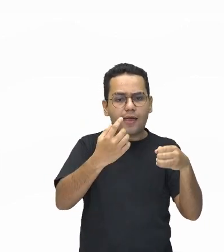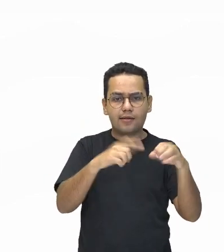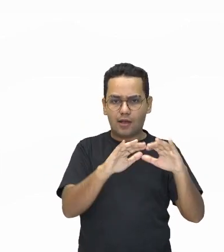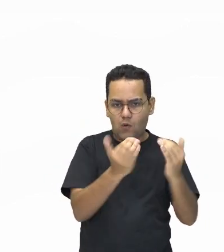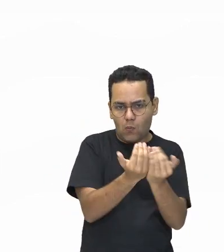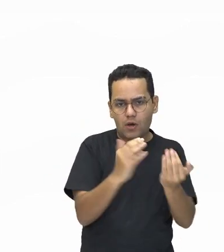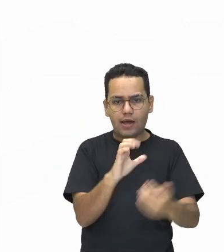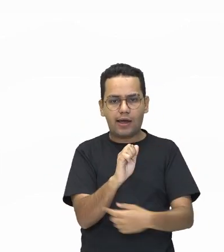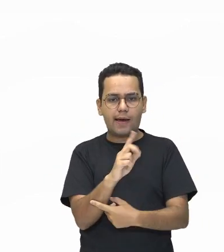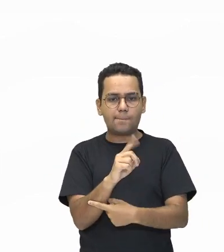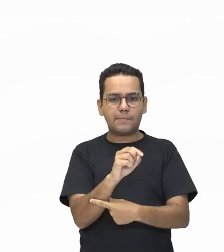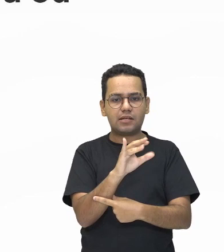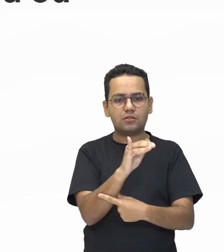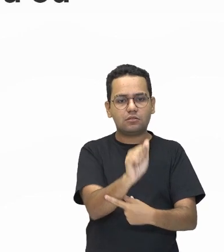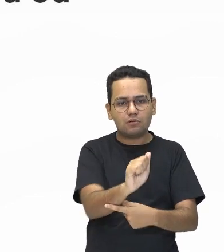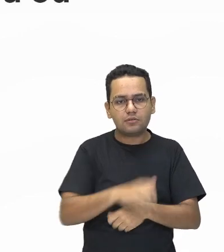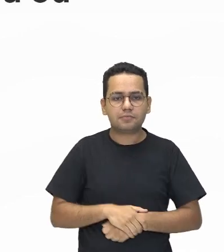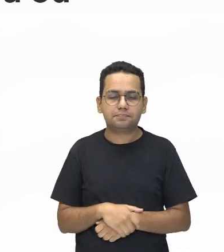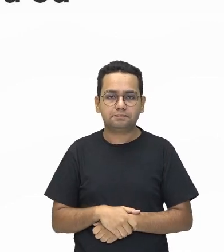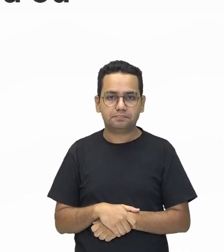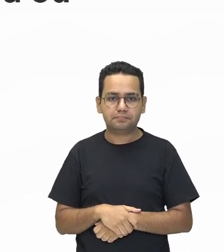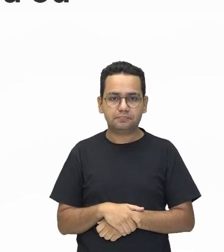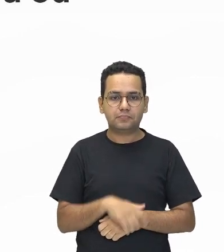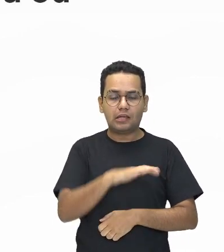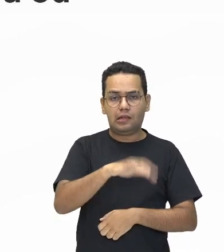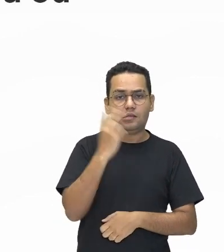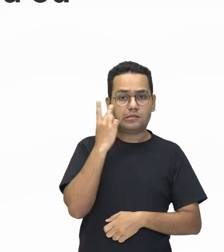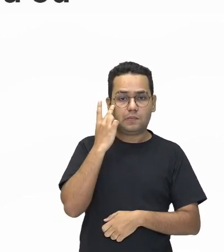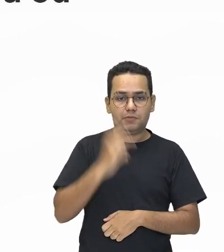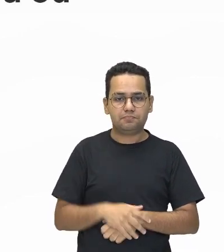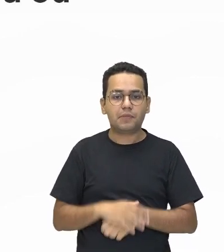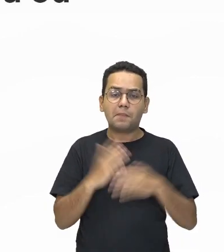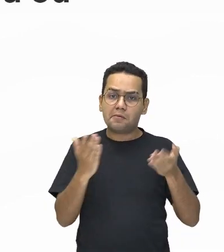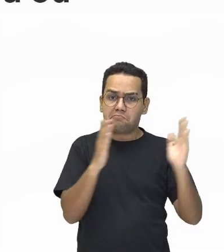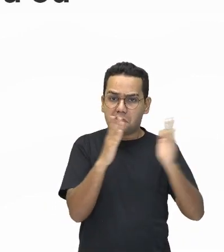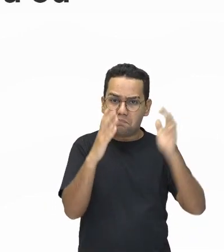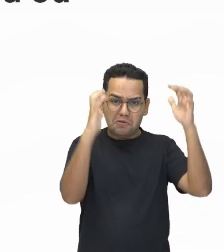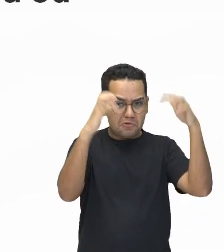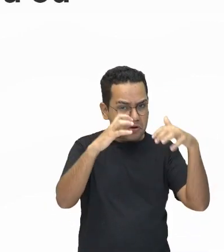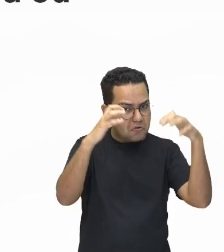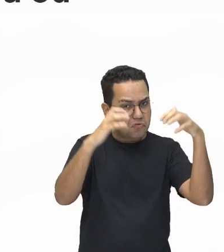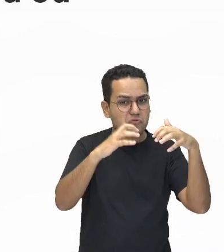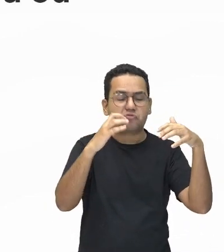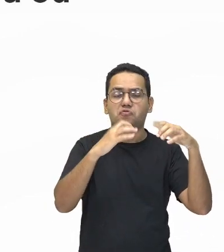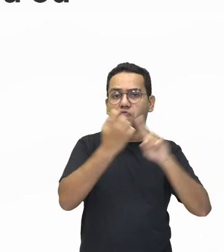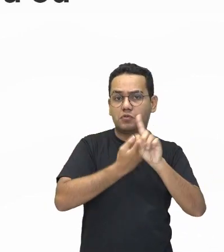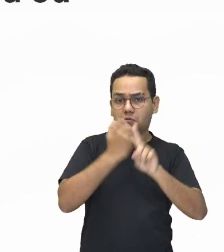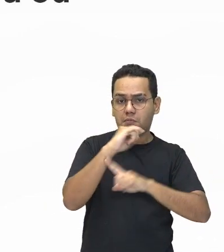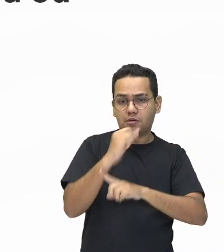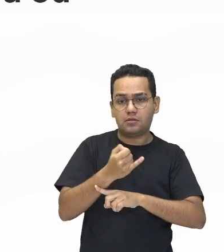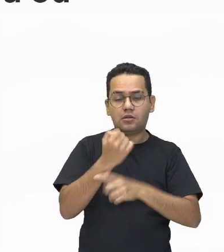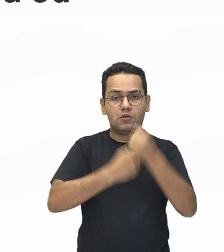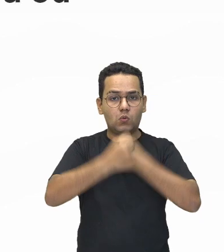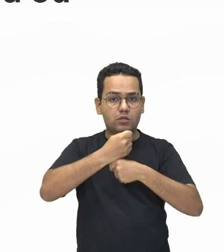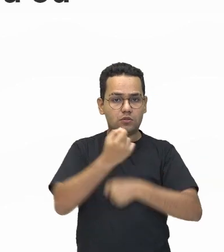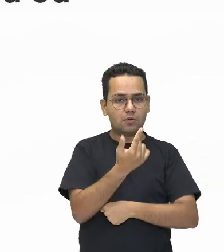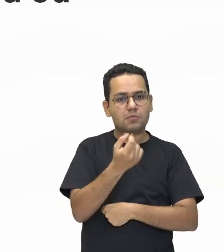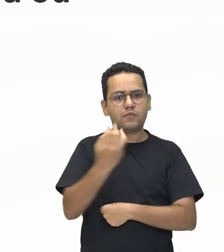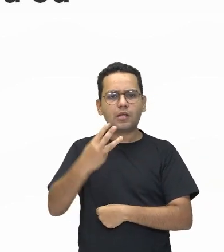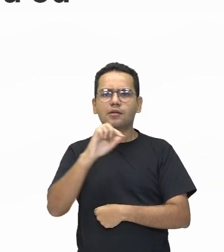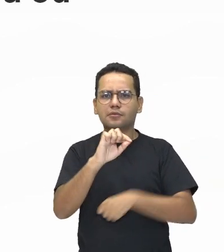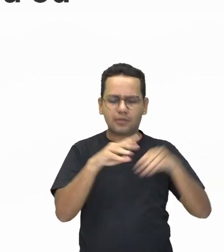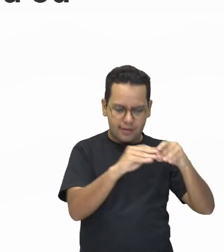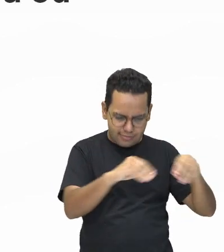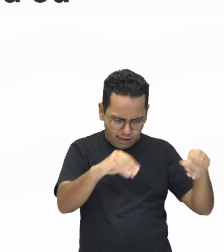zona norte de São Paulo. Continuando. Durante as chuvas de verão de janeiro de 2023, a terra encharcada fez com